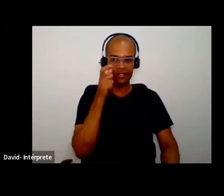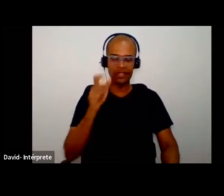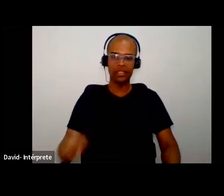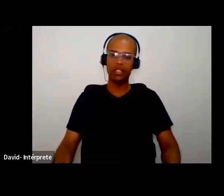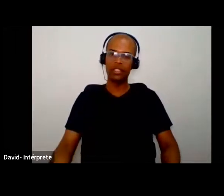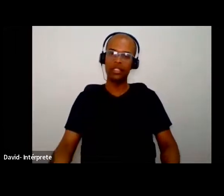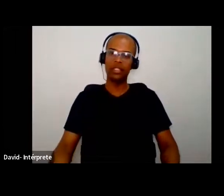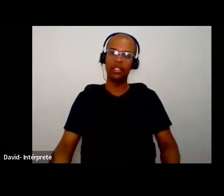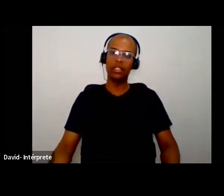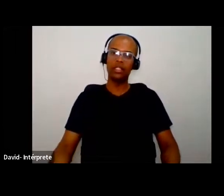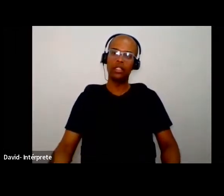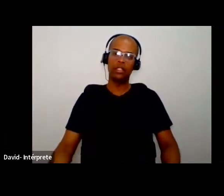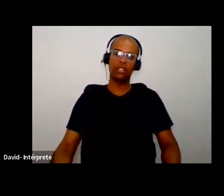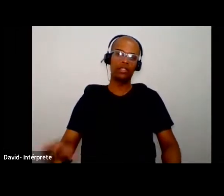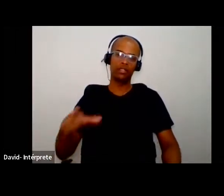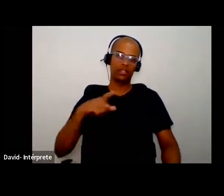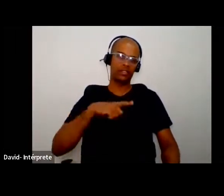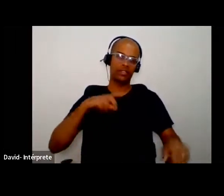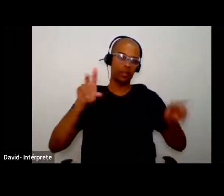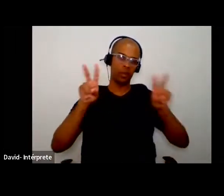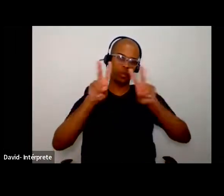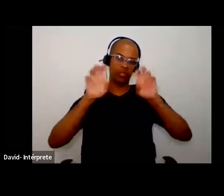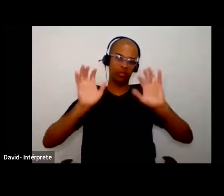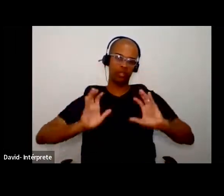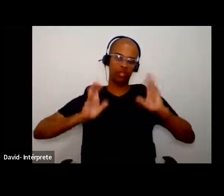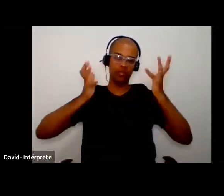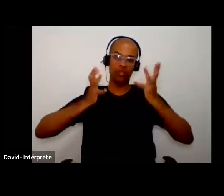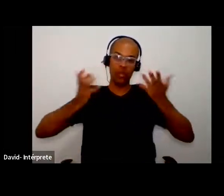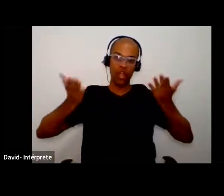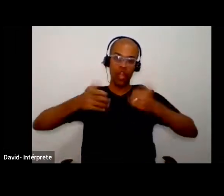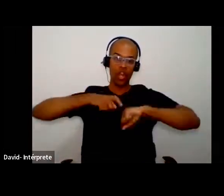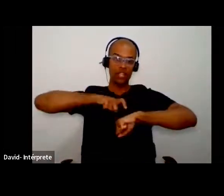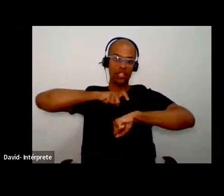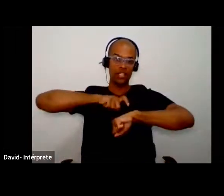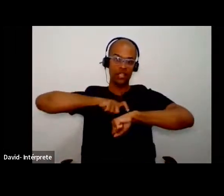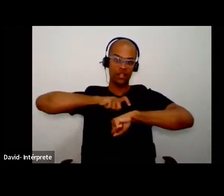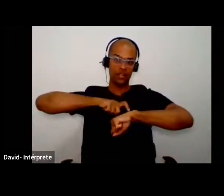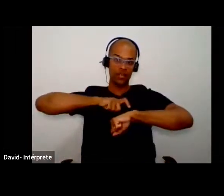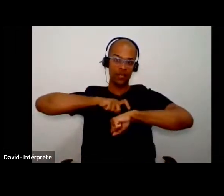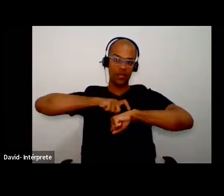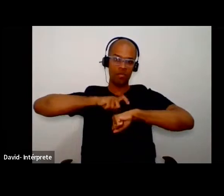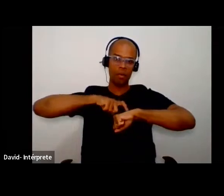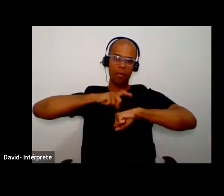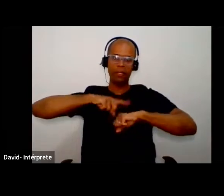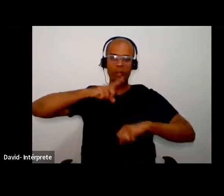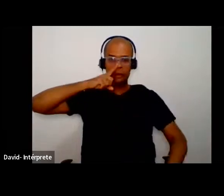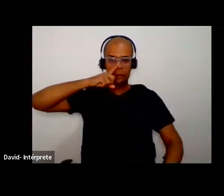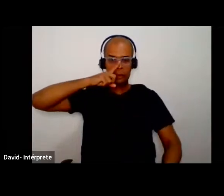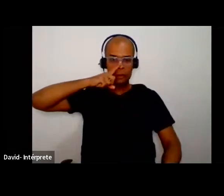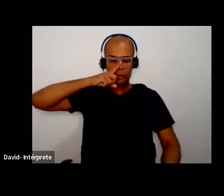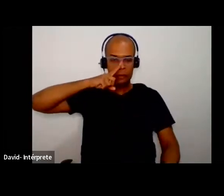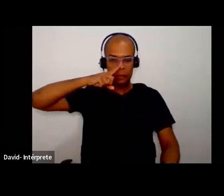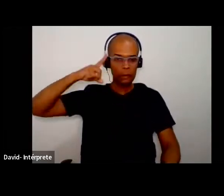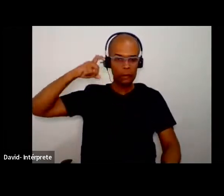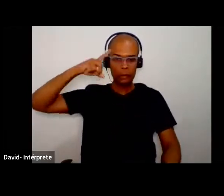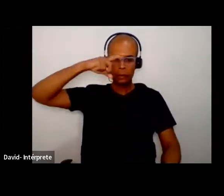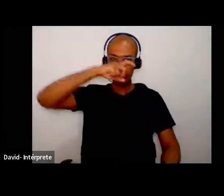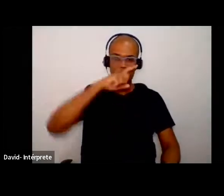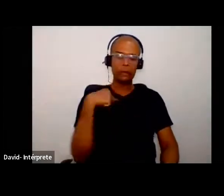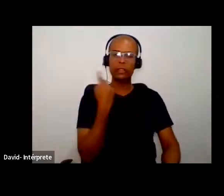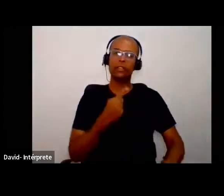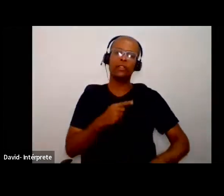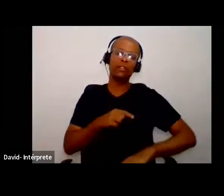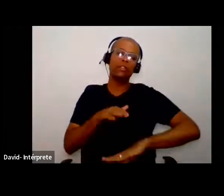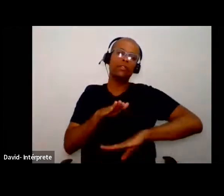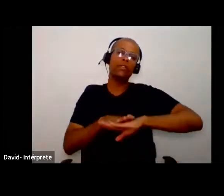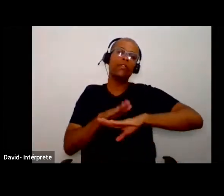como questão tema do evento, o que fazer neste momento catastrófico, né? O que a gente pode fazer, como a gente